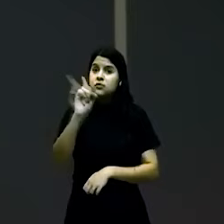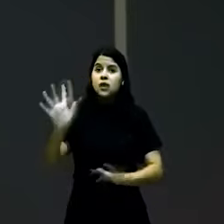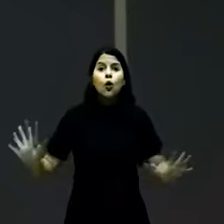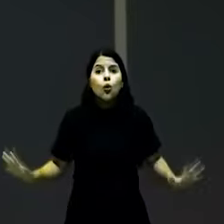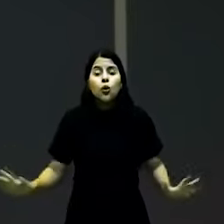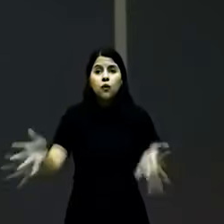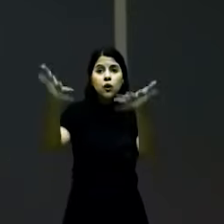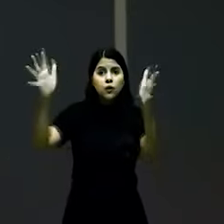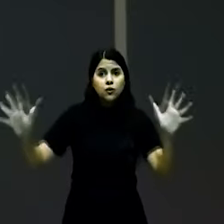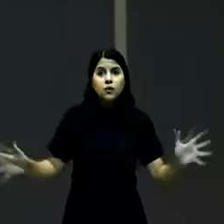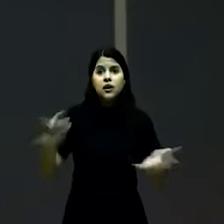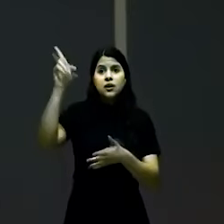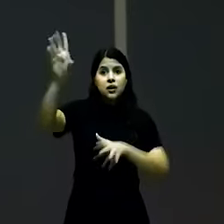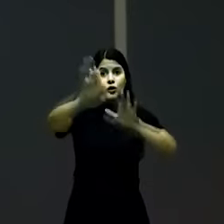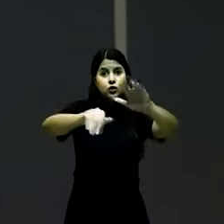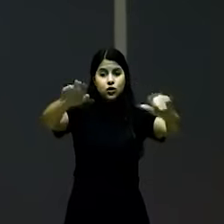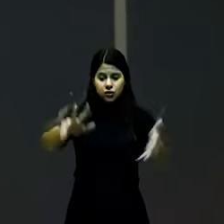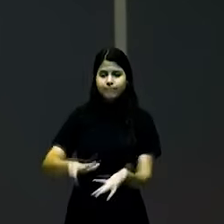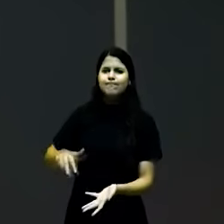Deus te convida, saia da caverna.